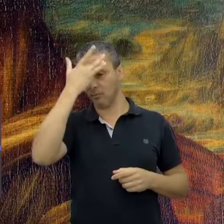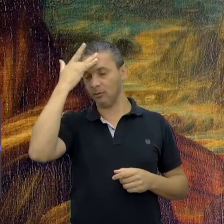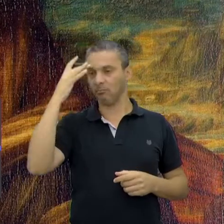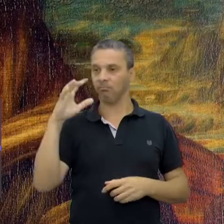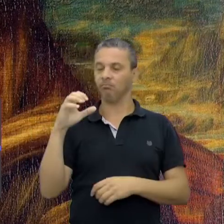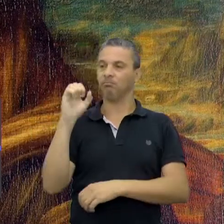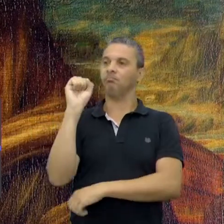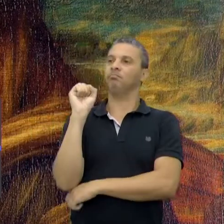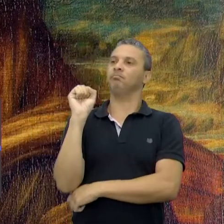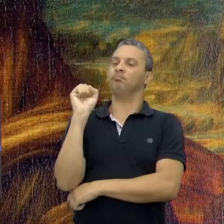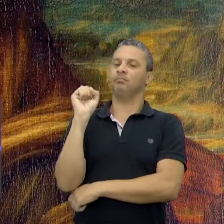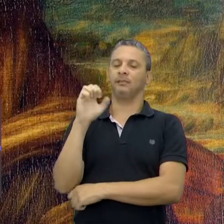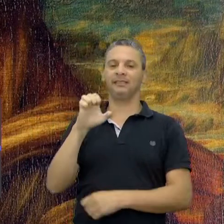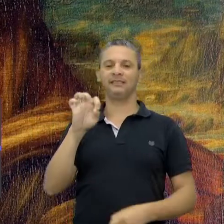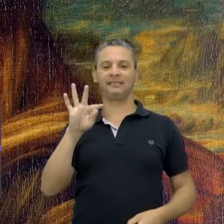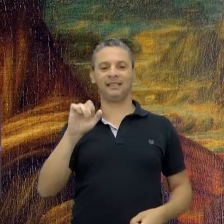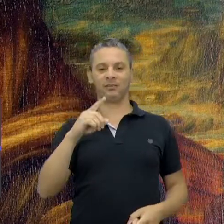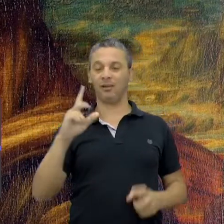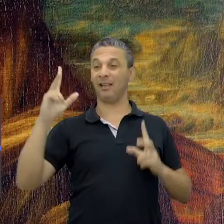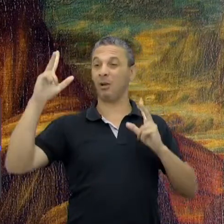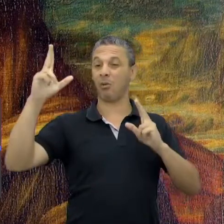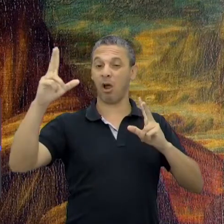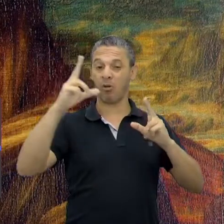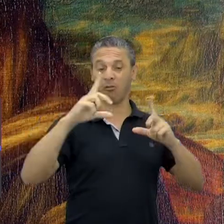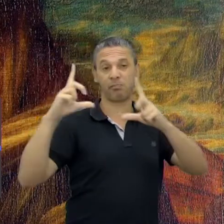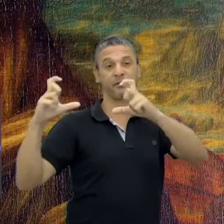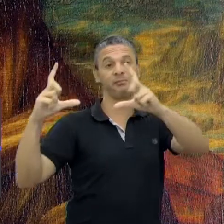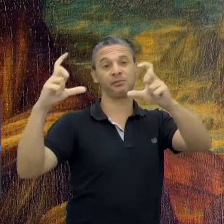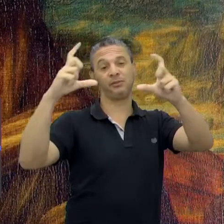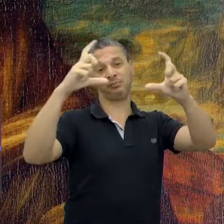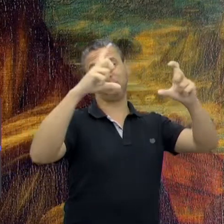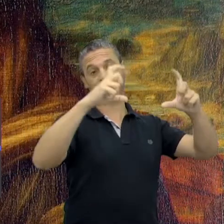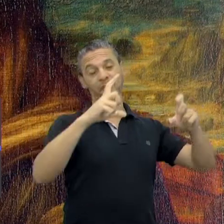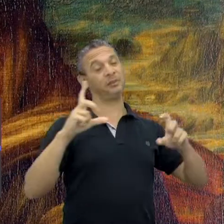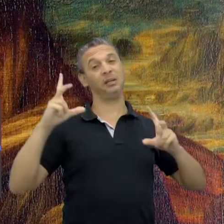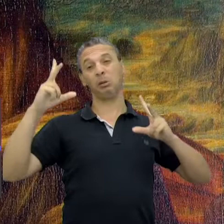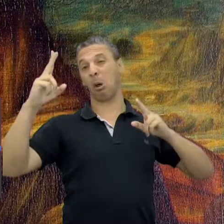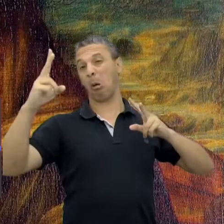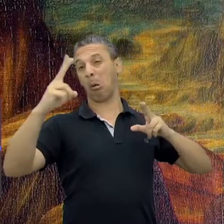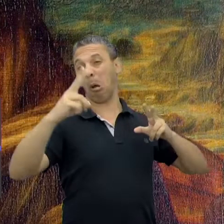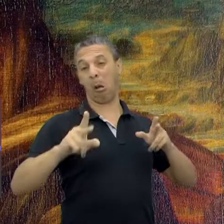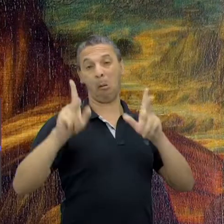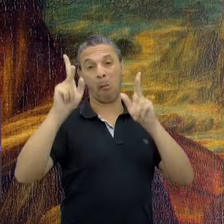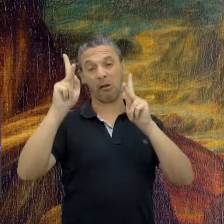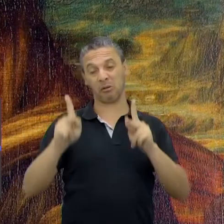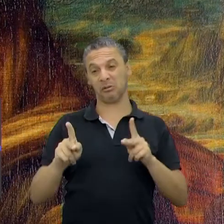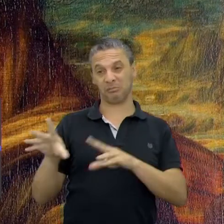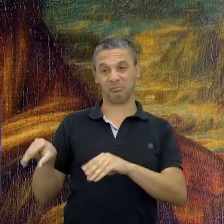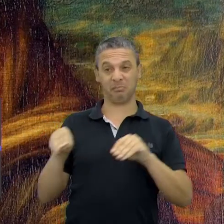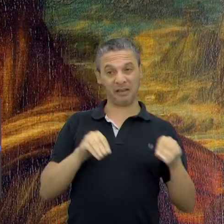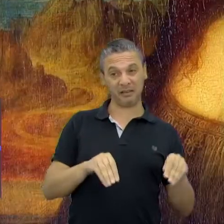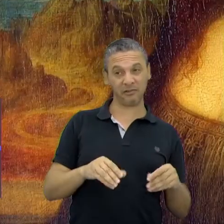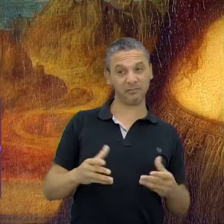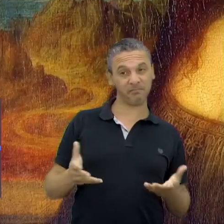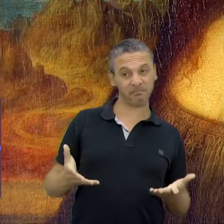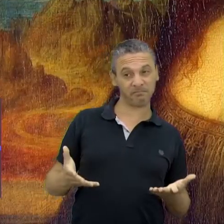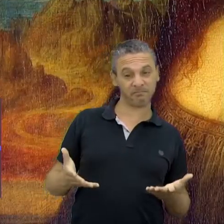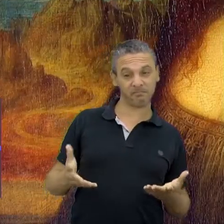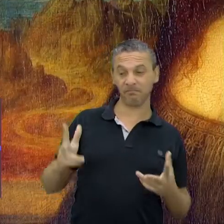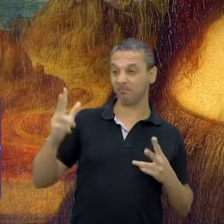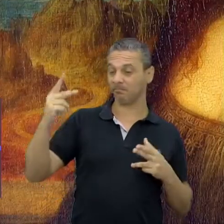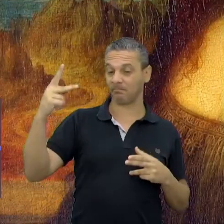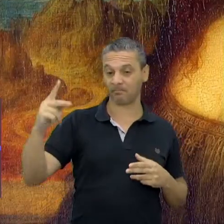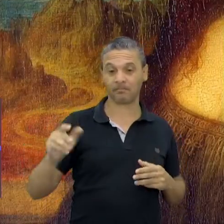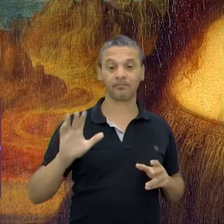ela tá lá. Provavelmente eu vou tirar uma igual, o Jocélio vai tirar uma igual, você, todo mundo. Será que vai ser plágio isso? Então, essa questão